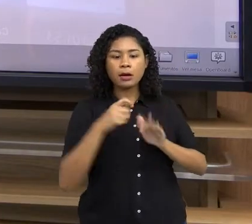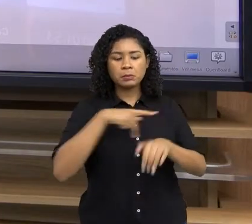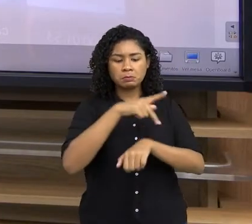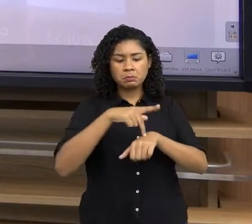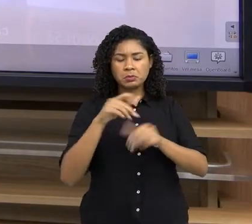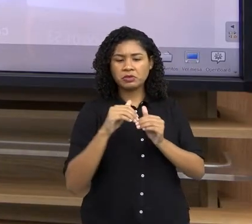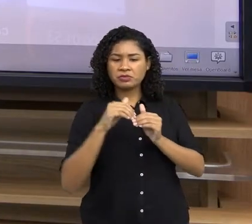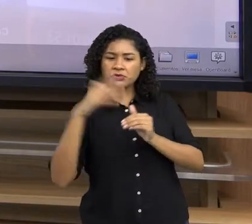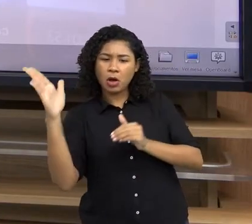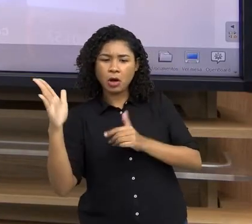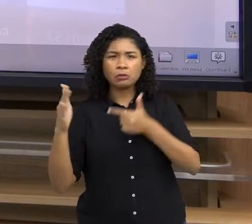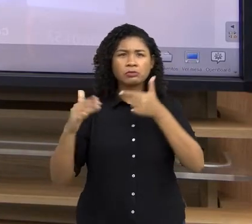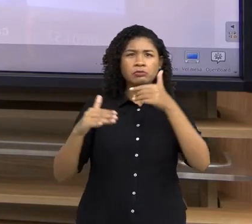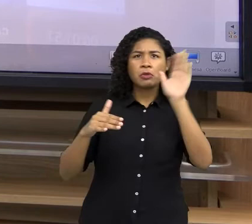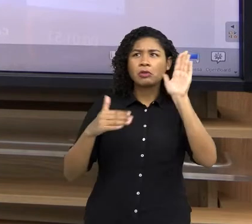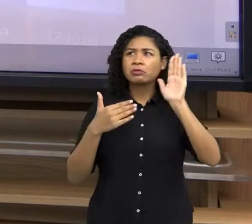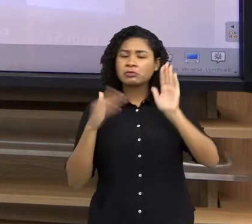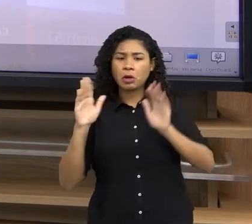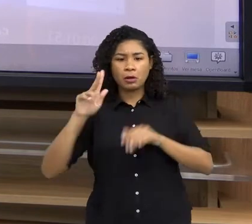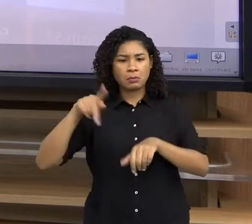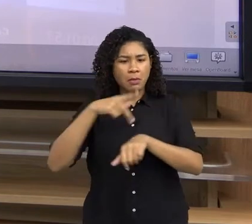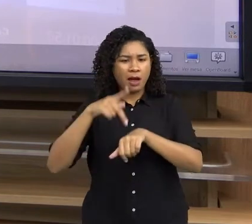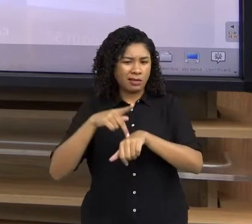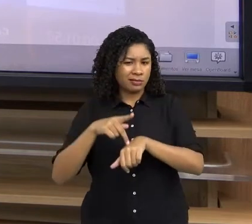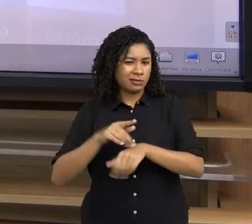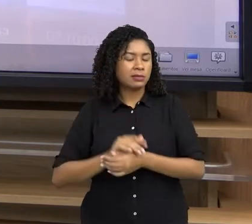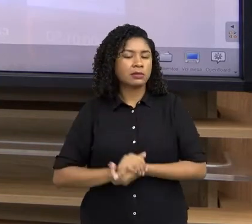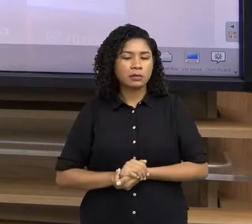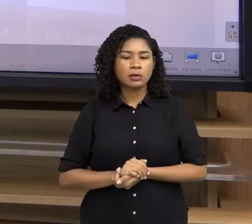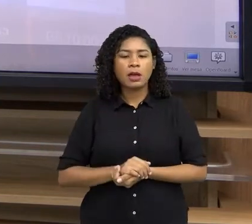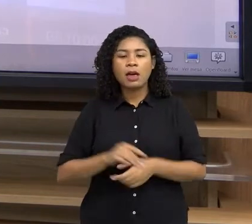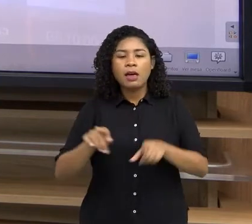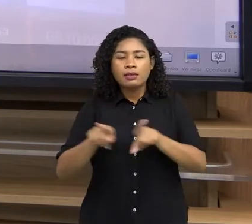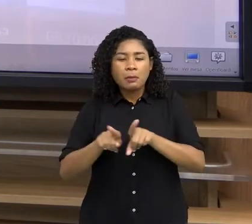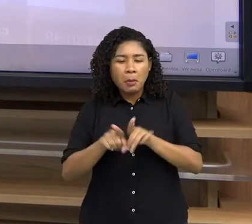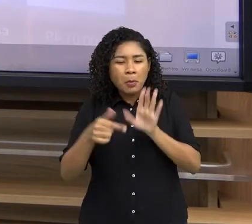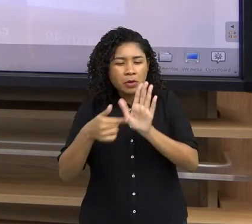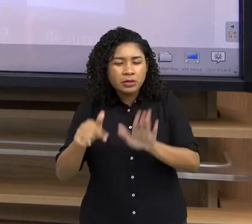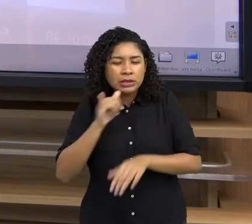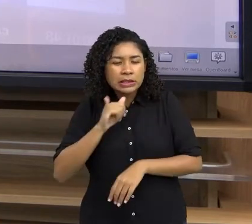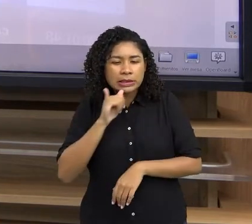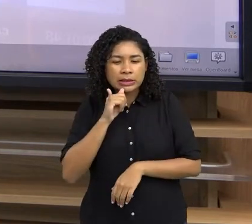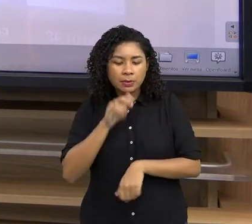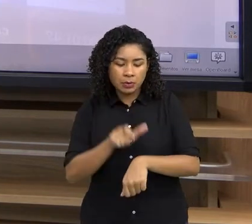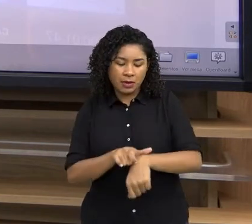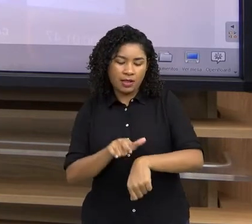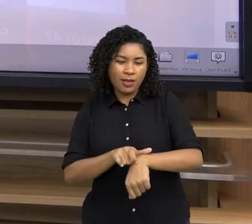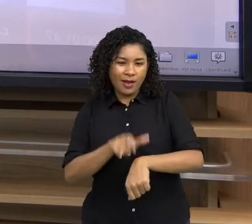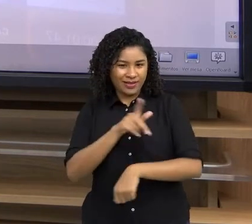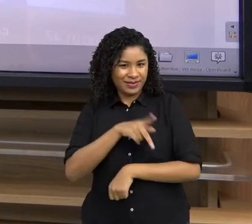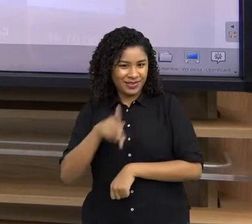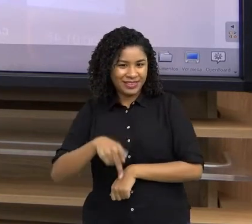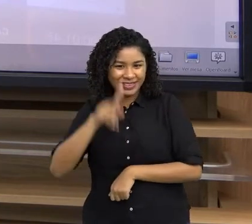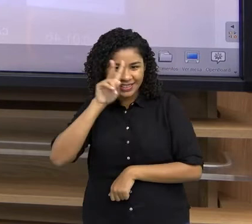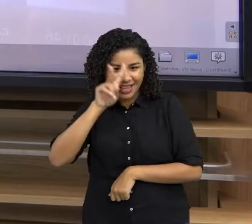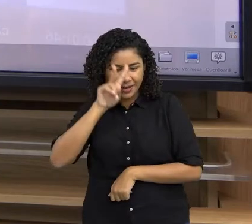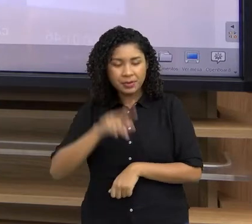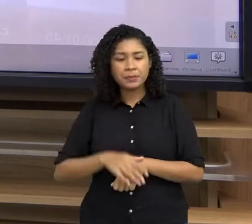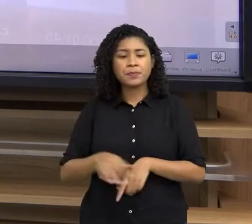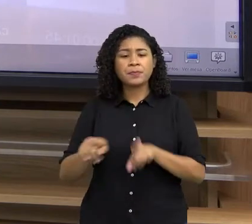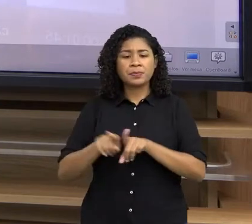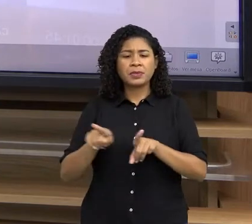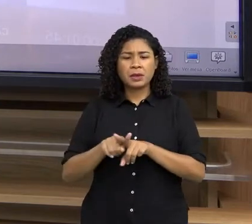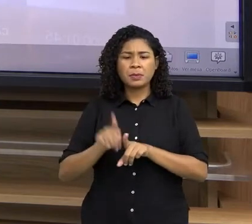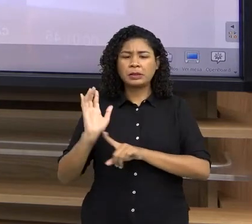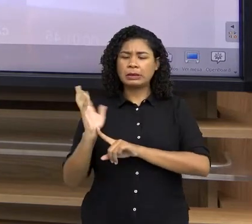no Brasil, etc. A gente deu até o exemplo, né, do relógio, do professor, demos exemplos das obras de arte aí,